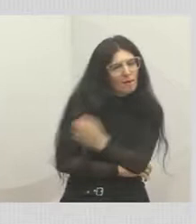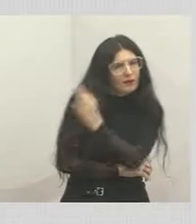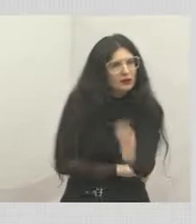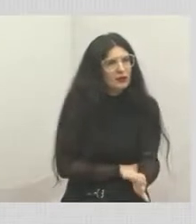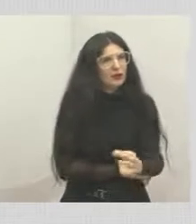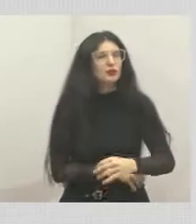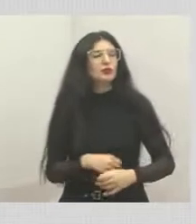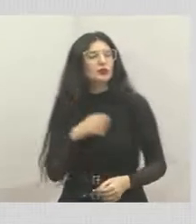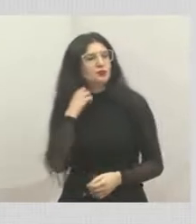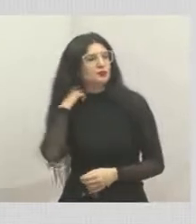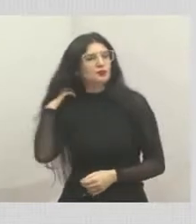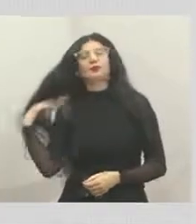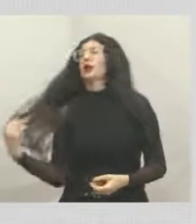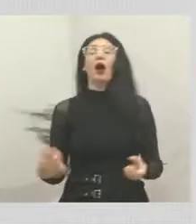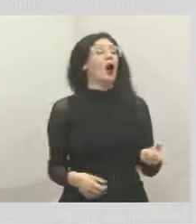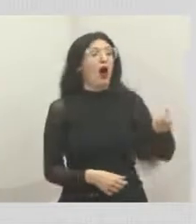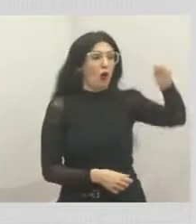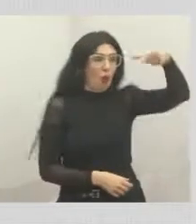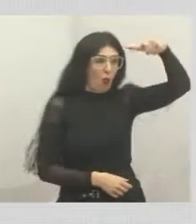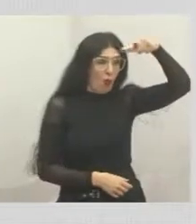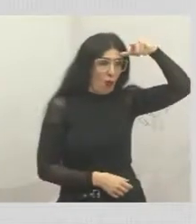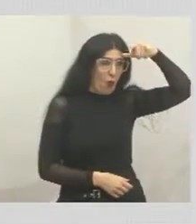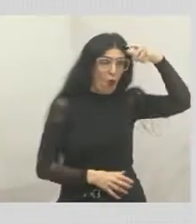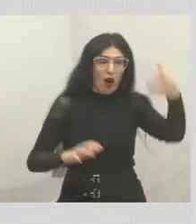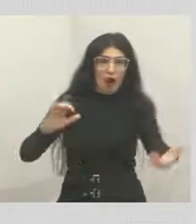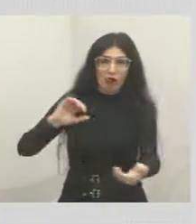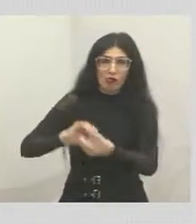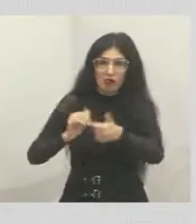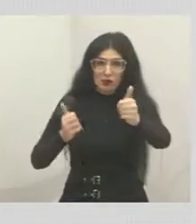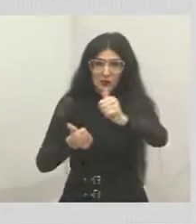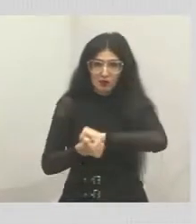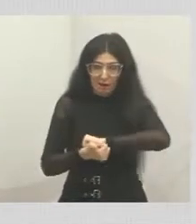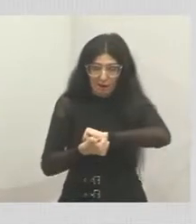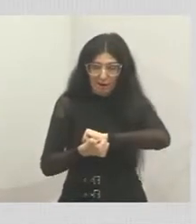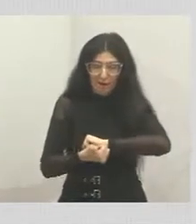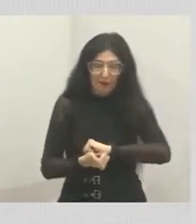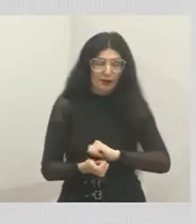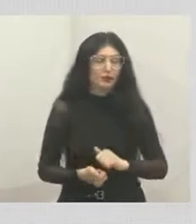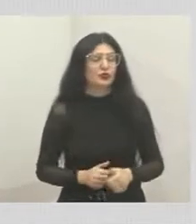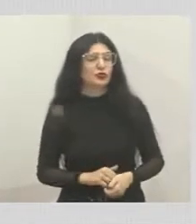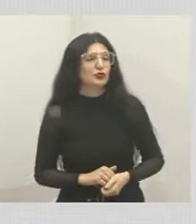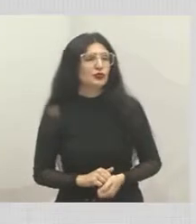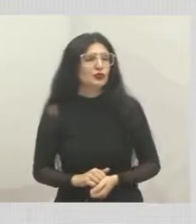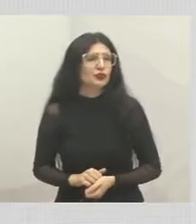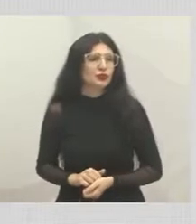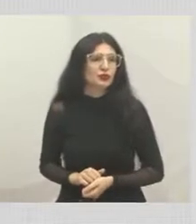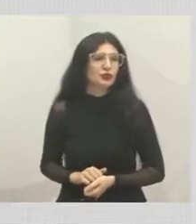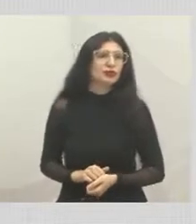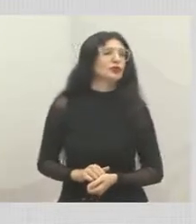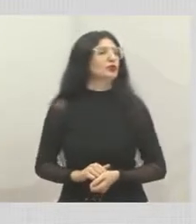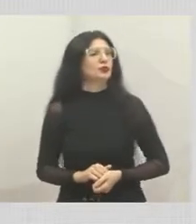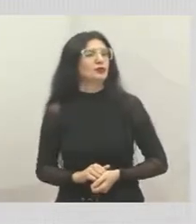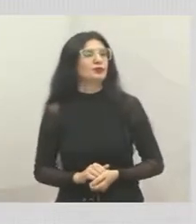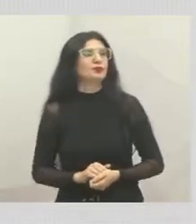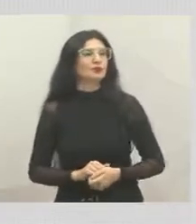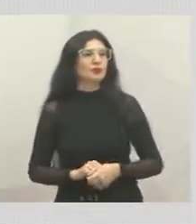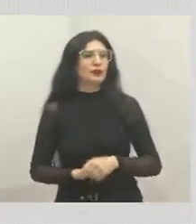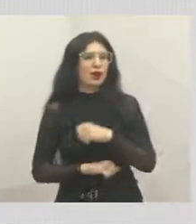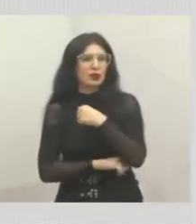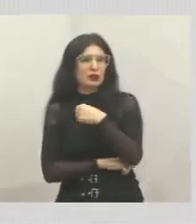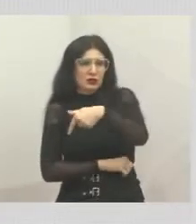44,82%. Área de esportes, desporto e lazer, uma meta orçada de